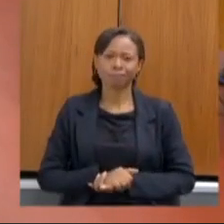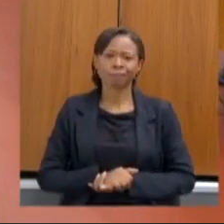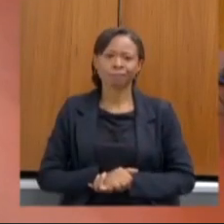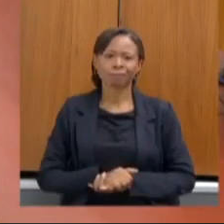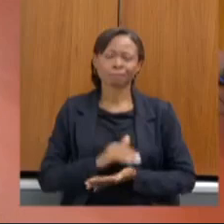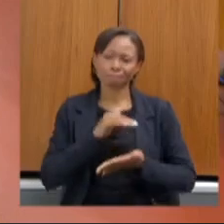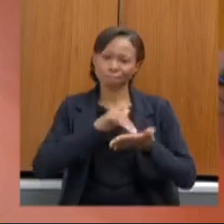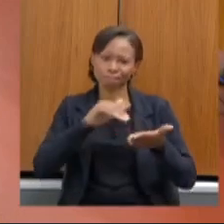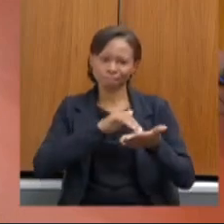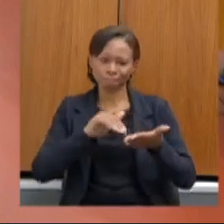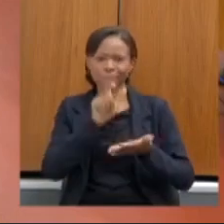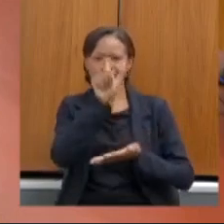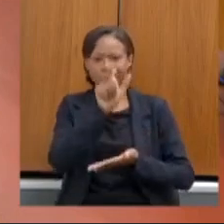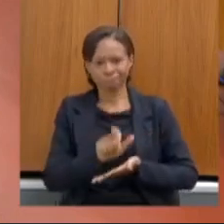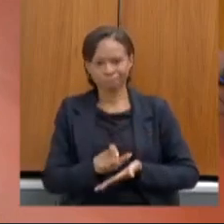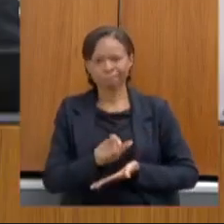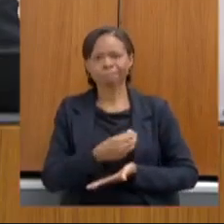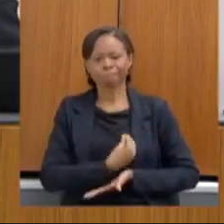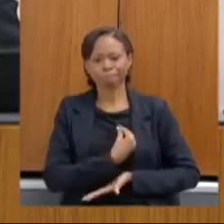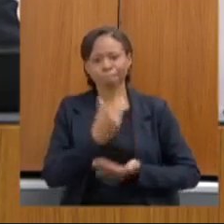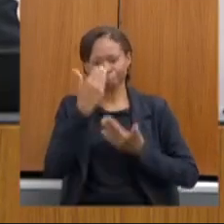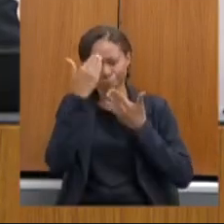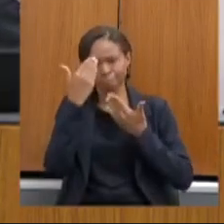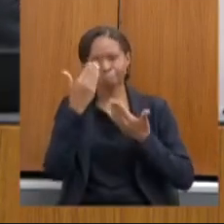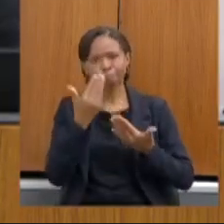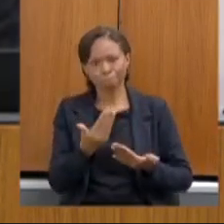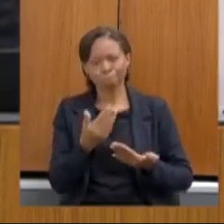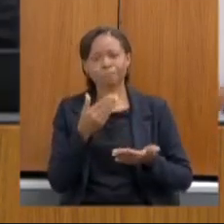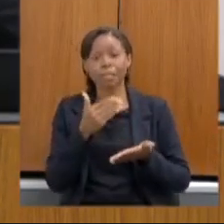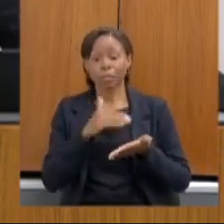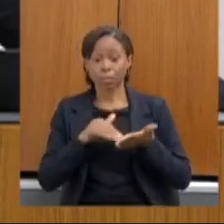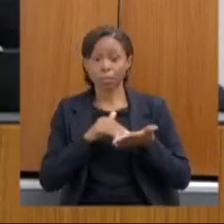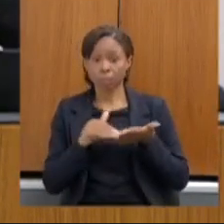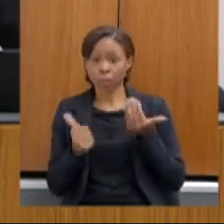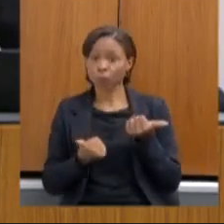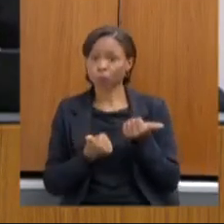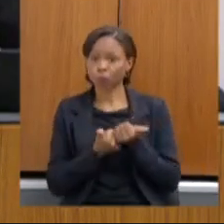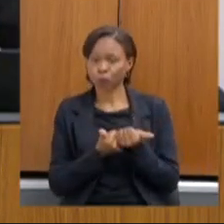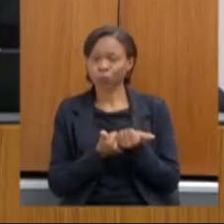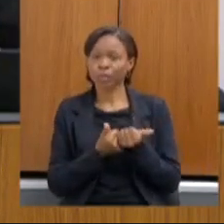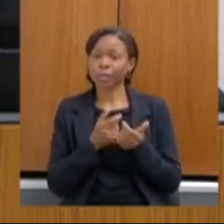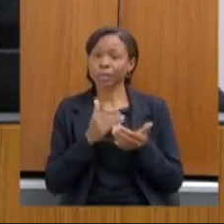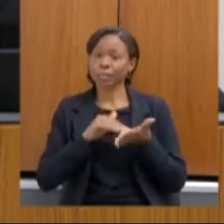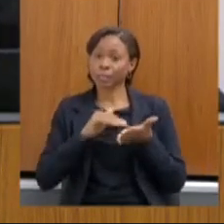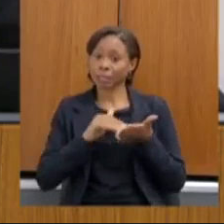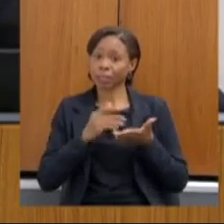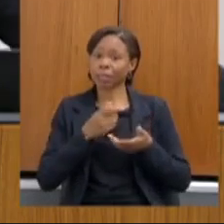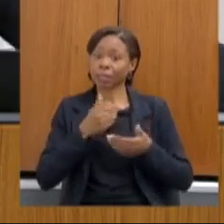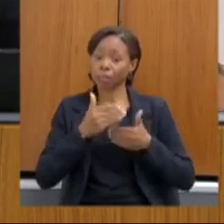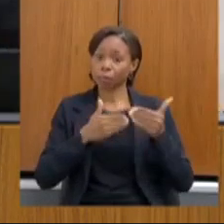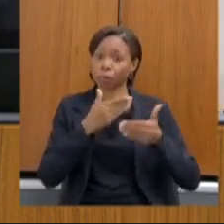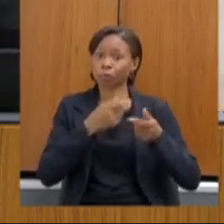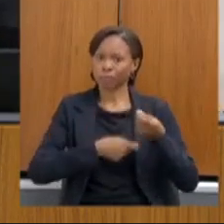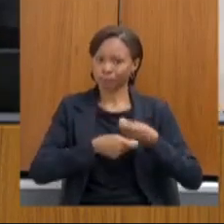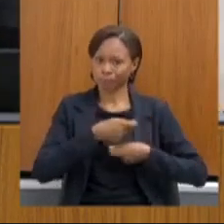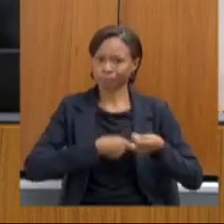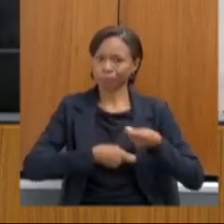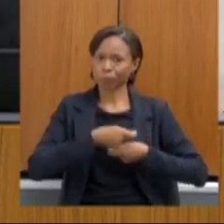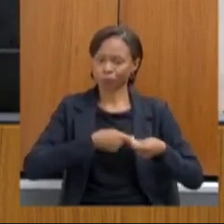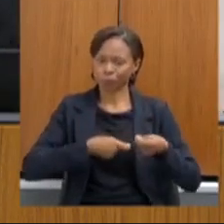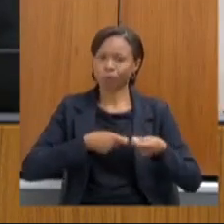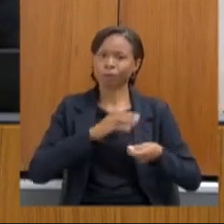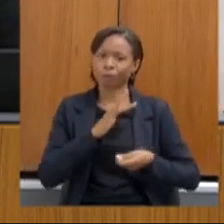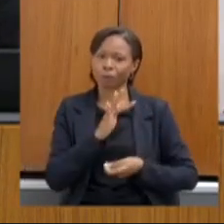participação do secretário o adjunto da secretaria de estado de desenvolvimento econômico Fernando passalio já vê lá